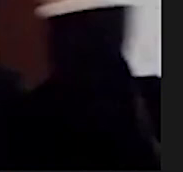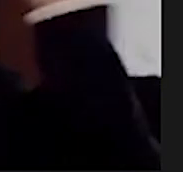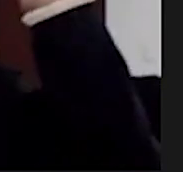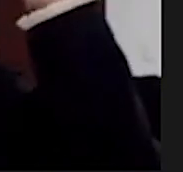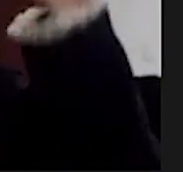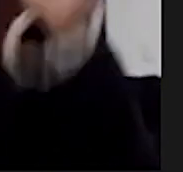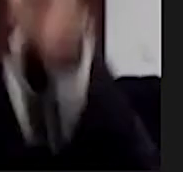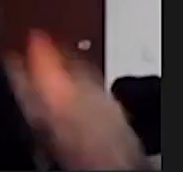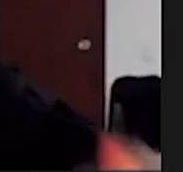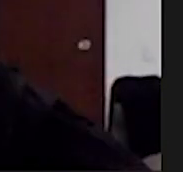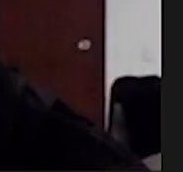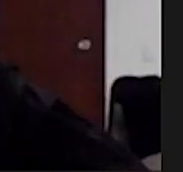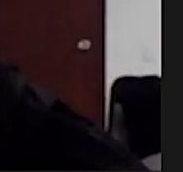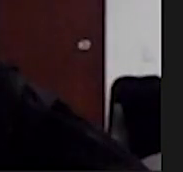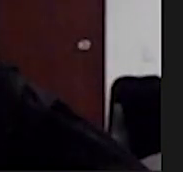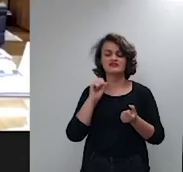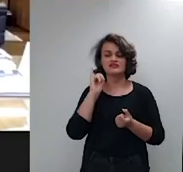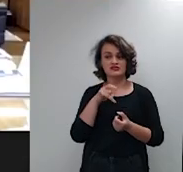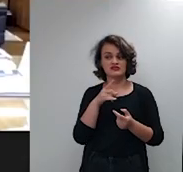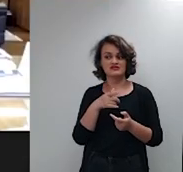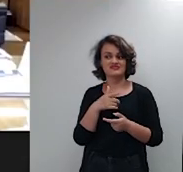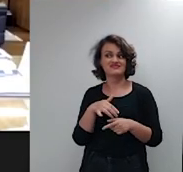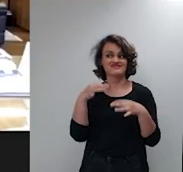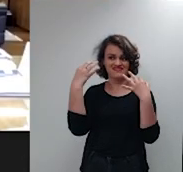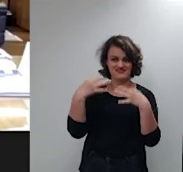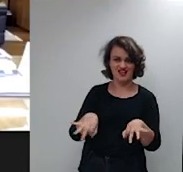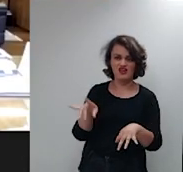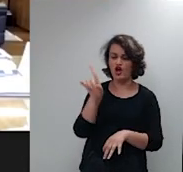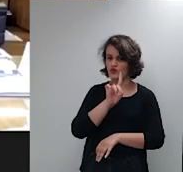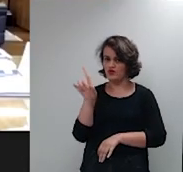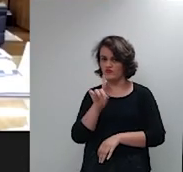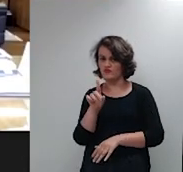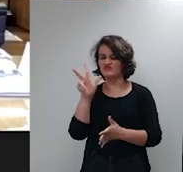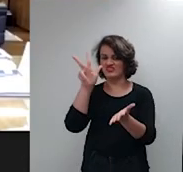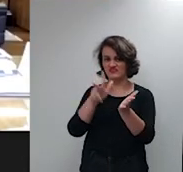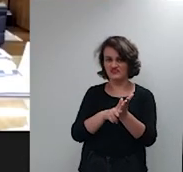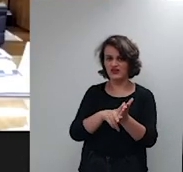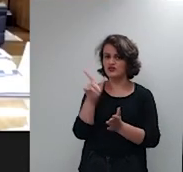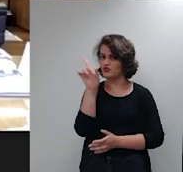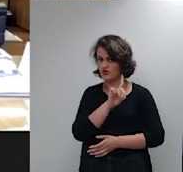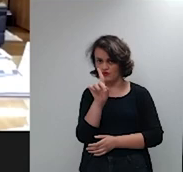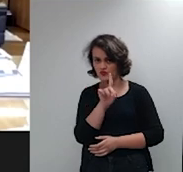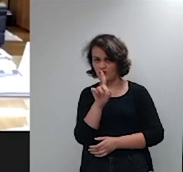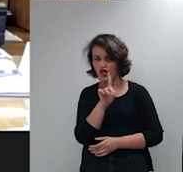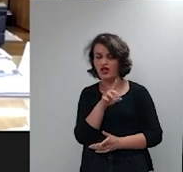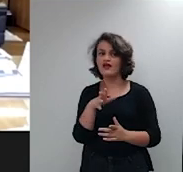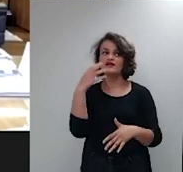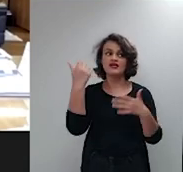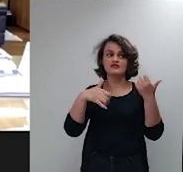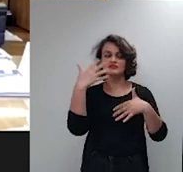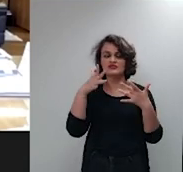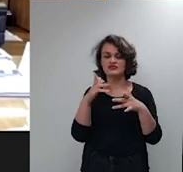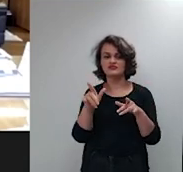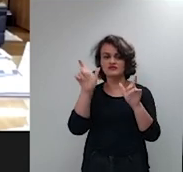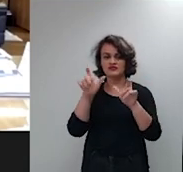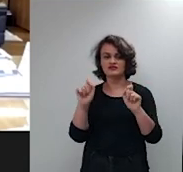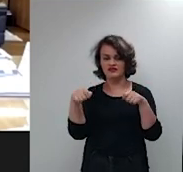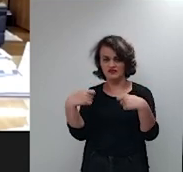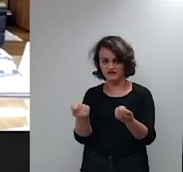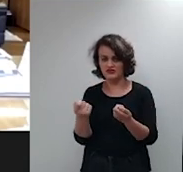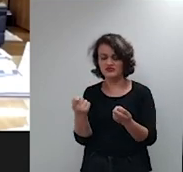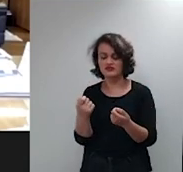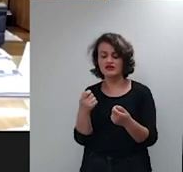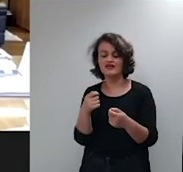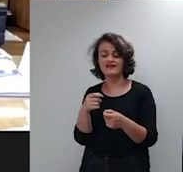especial o ministro Reynaldo Soares da Fonseca apontou que a interceptação telefônica foi requerida pela autoridade policial e